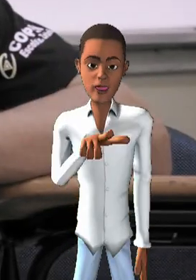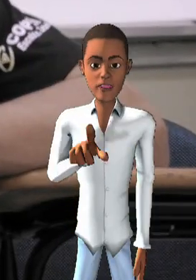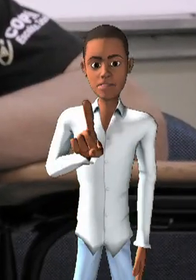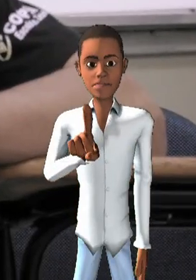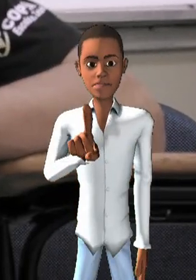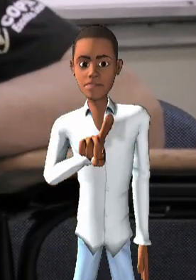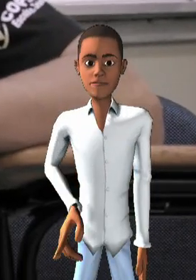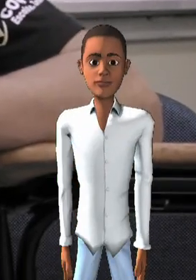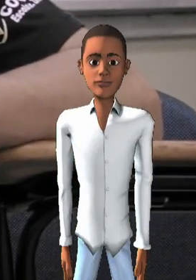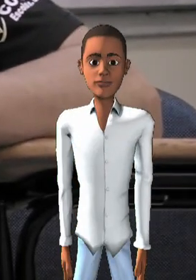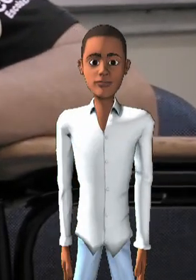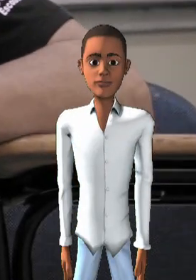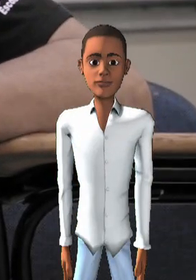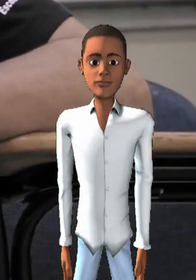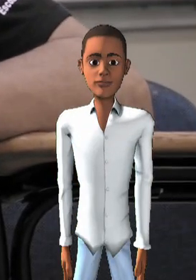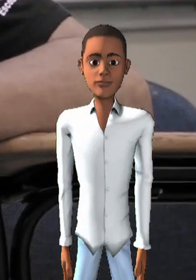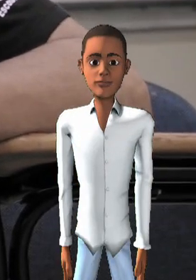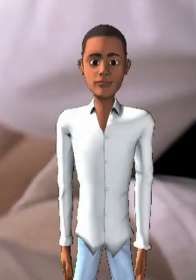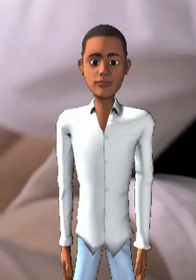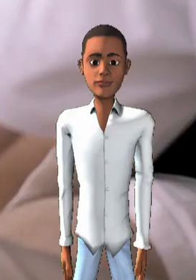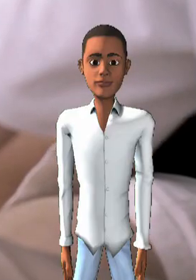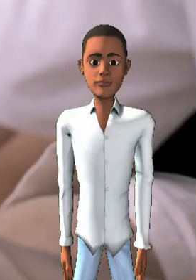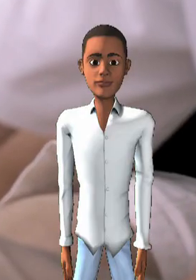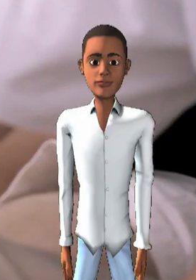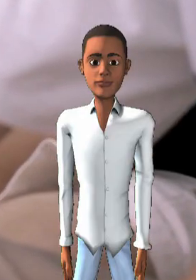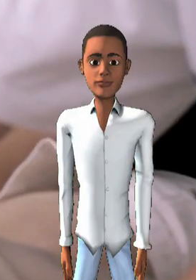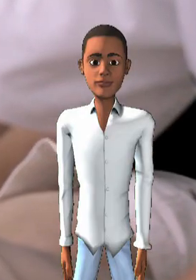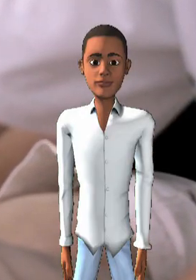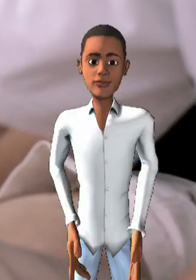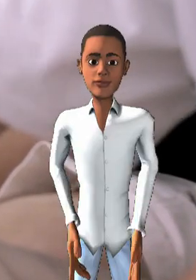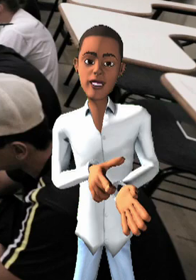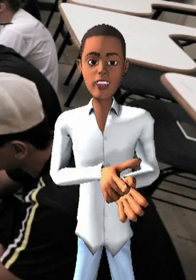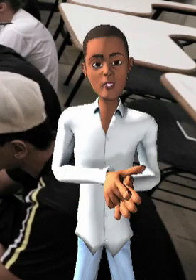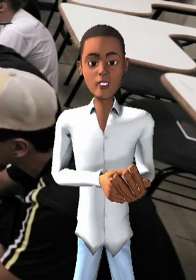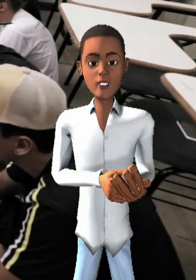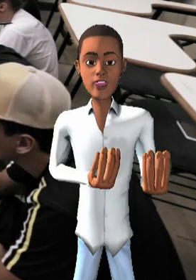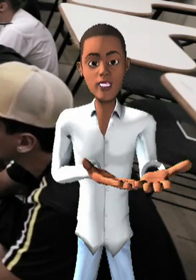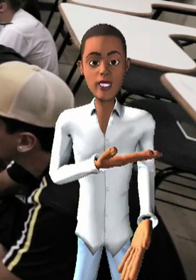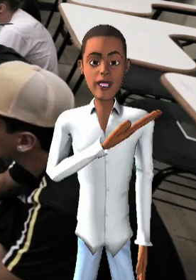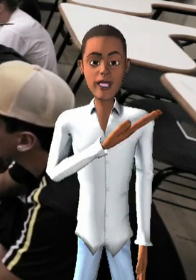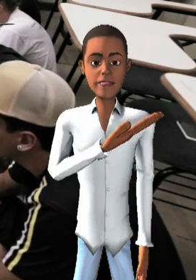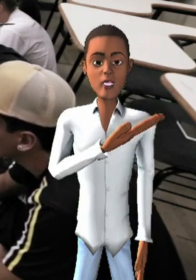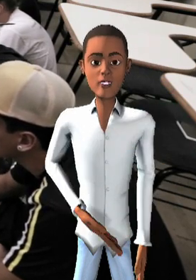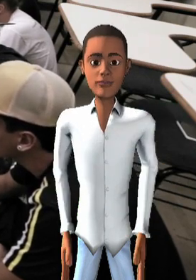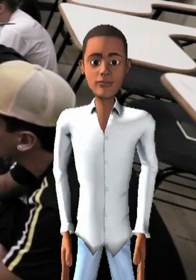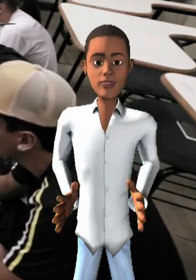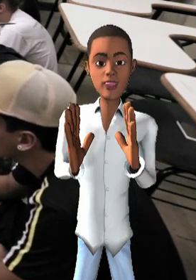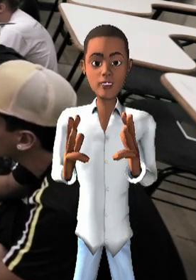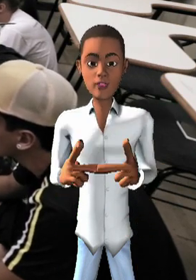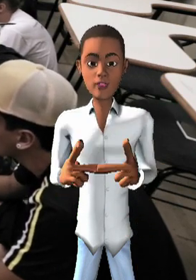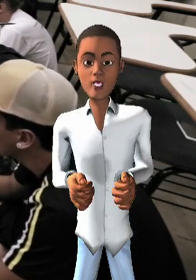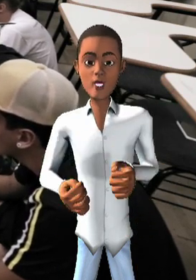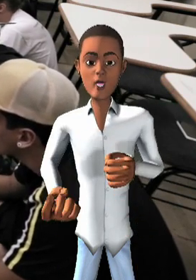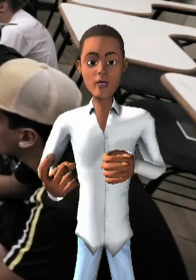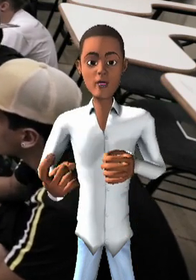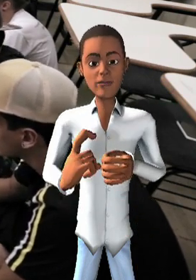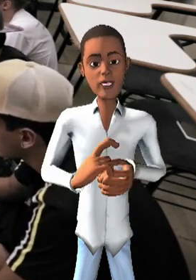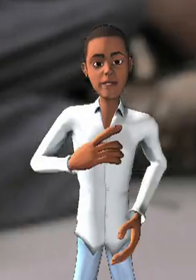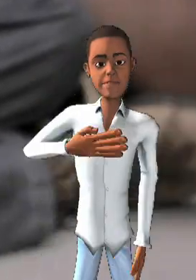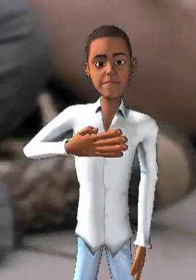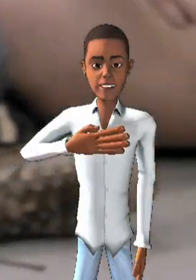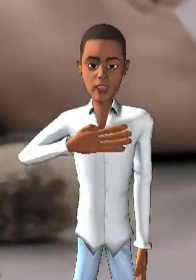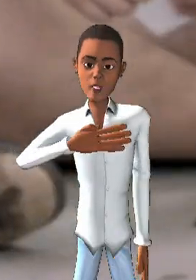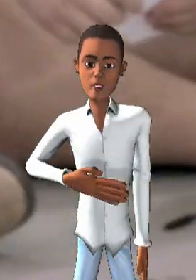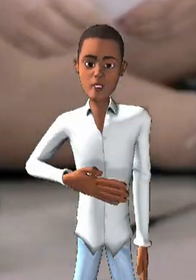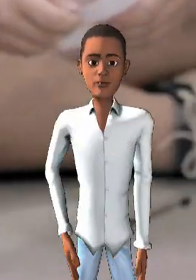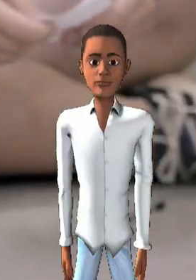não conseguem. Garotos sentados em roda. Vamos fazer o seguinte, ó, vamos agrupar. Vai passando, agrupando todos para chegar em mim,